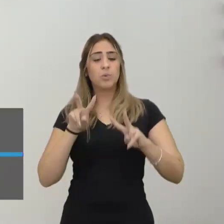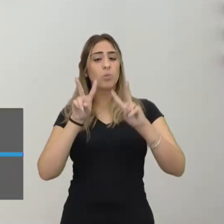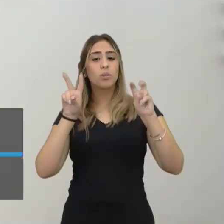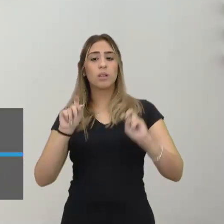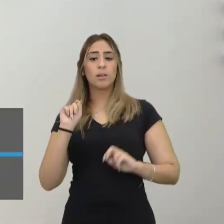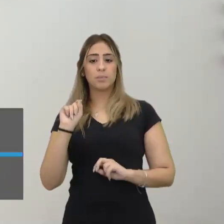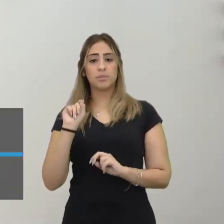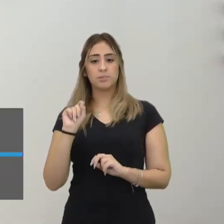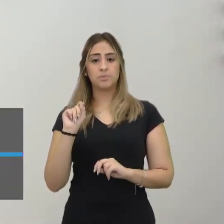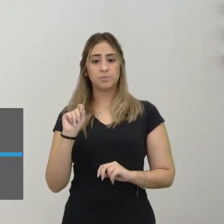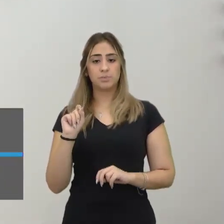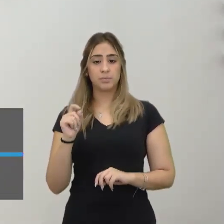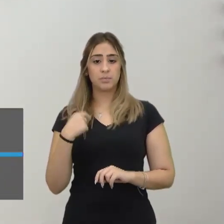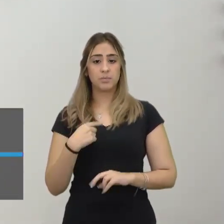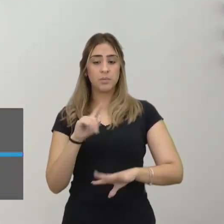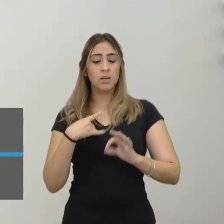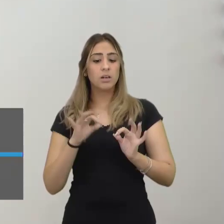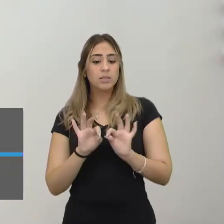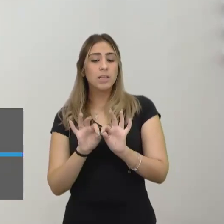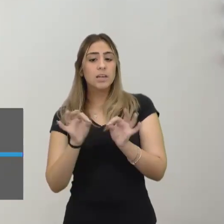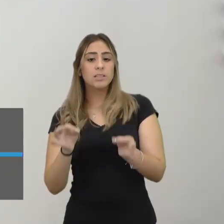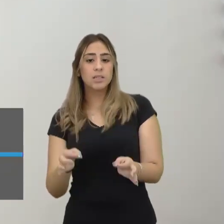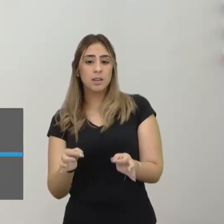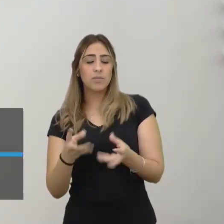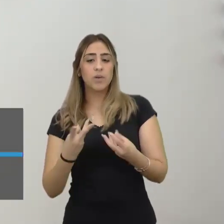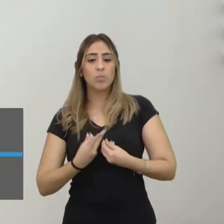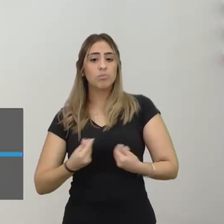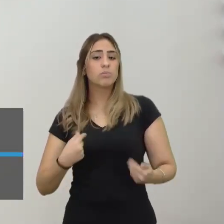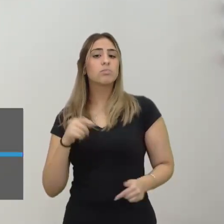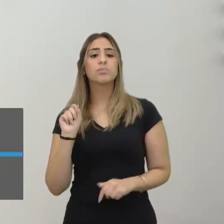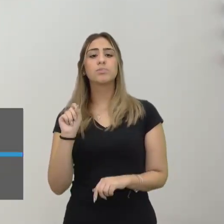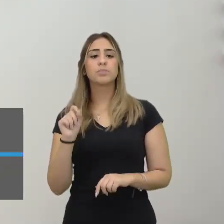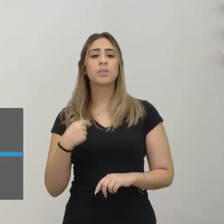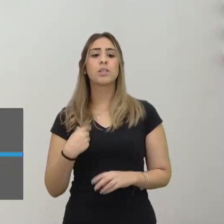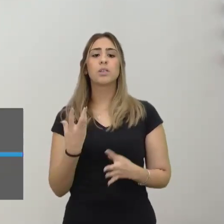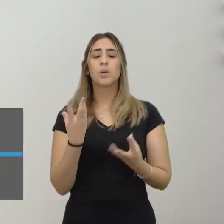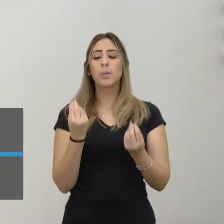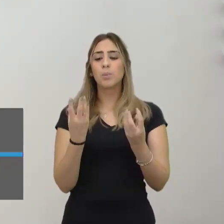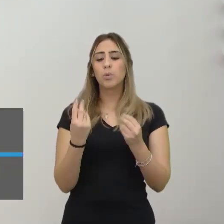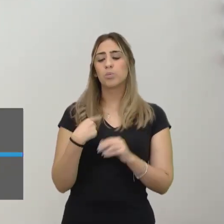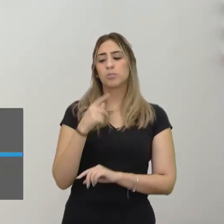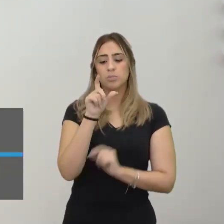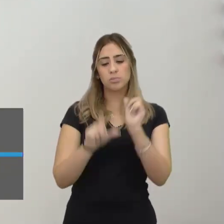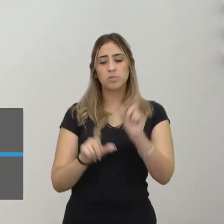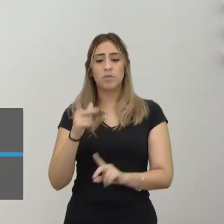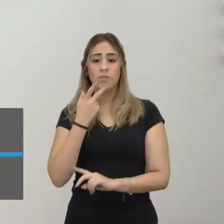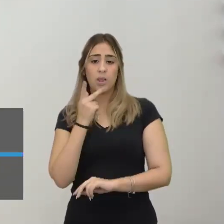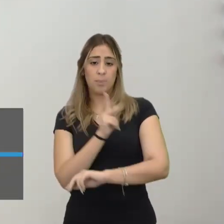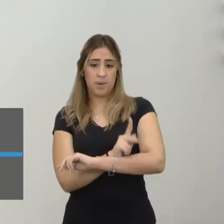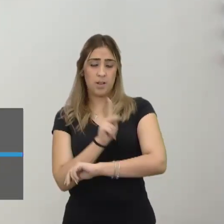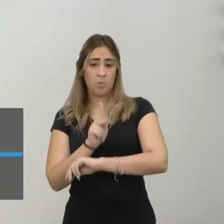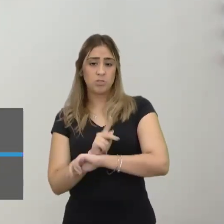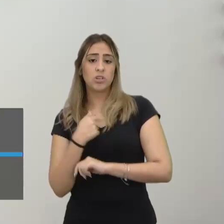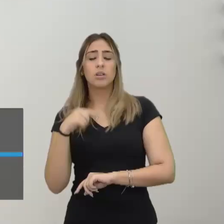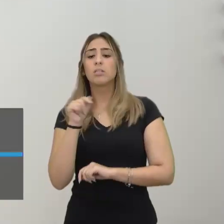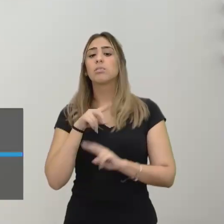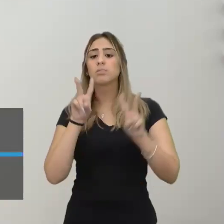tema extremamente sensível. Muito se fala em pedagogia da